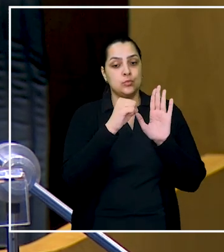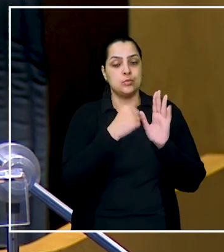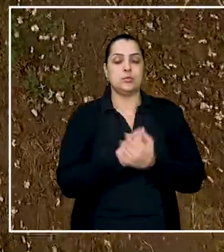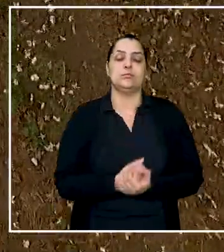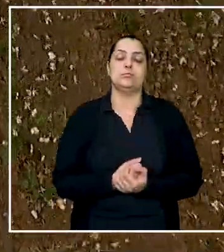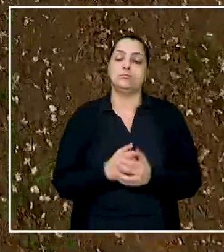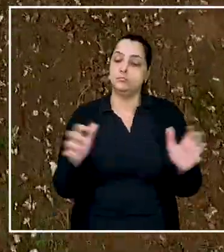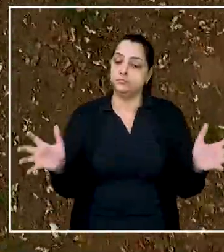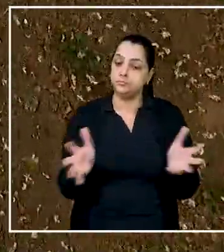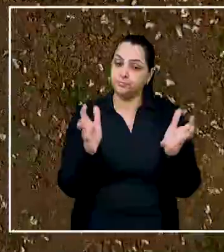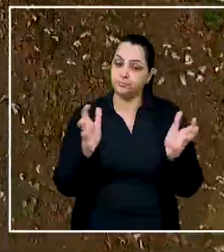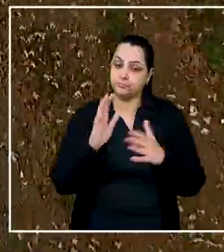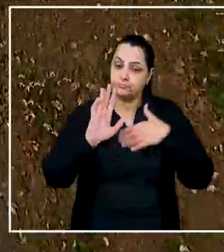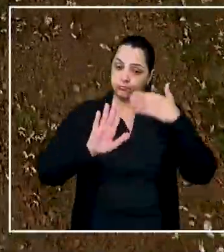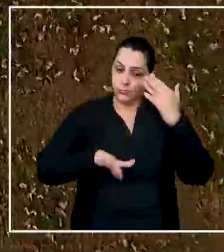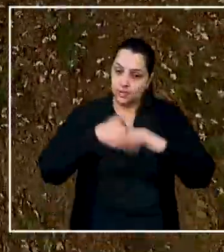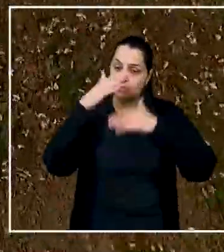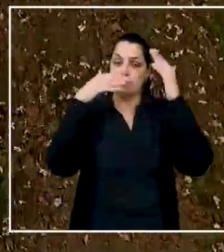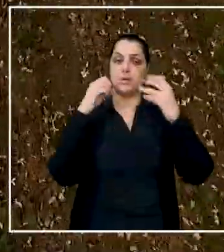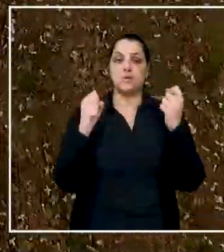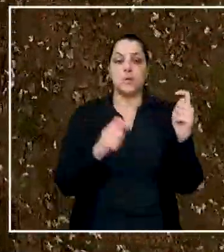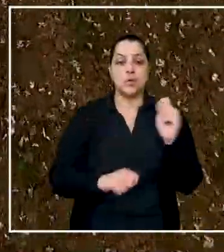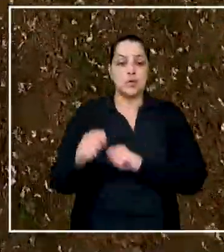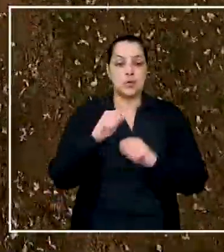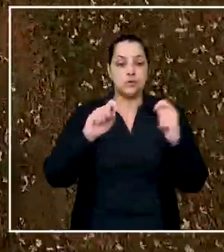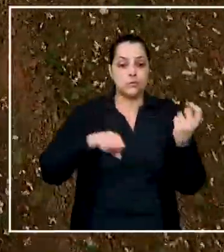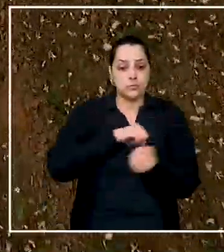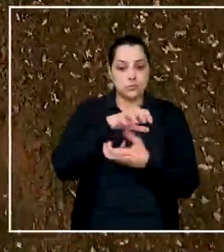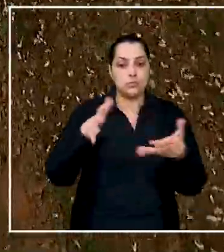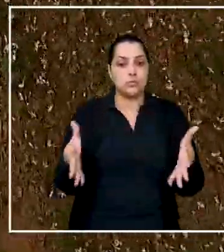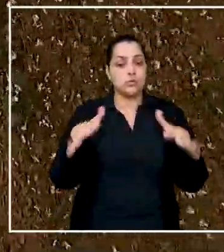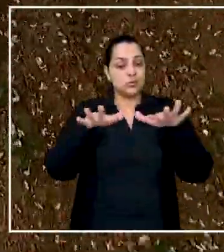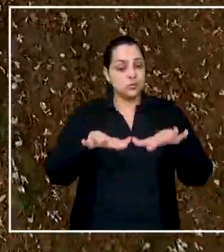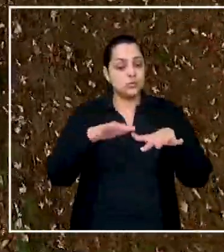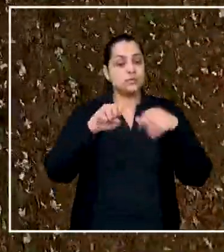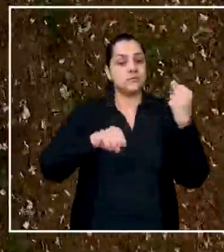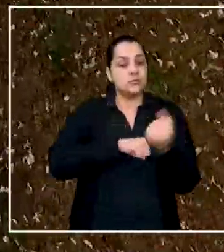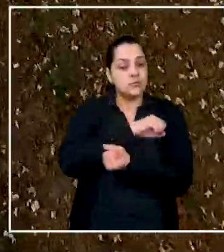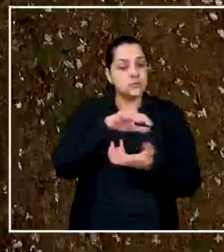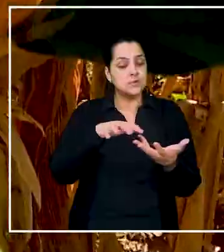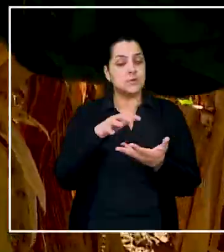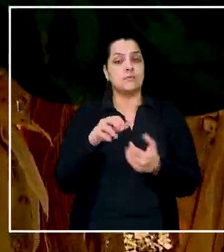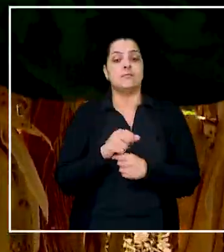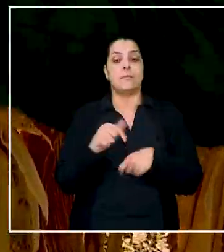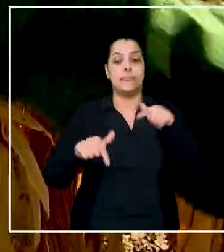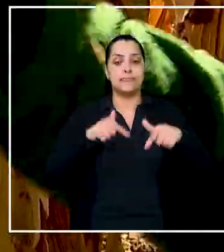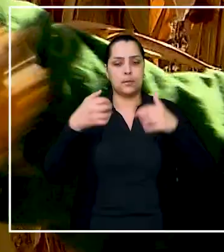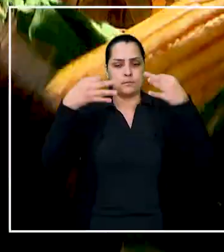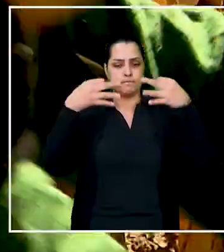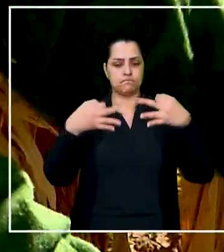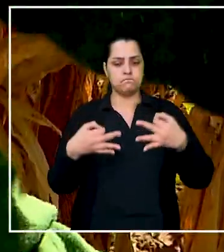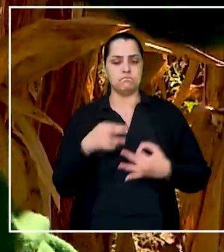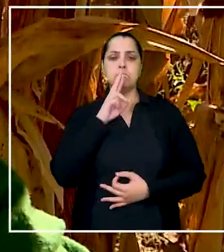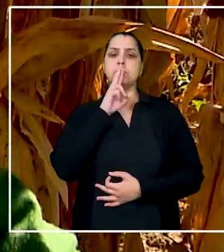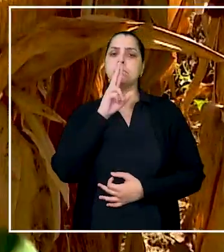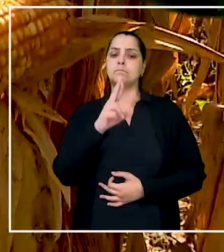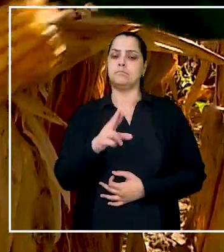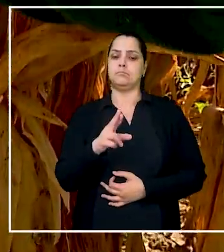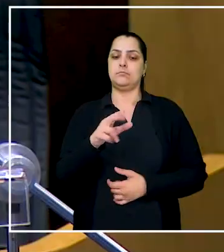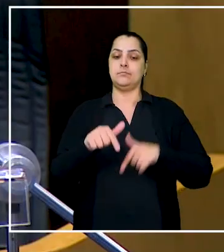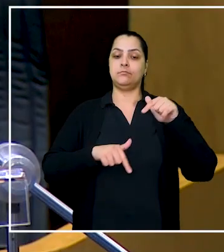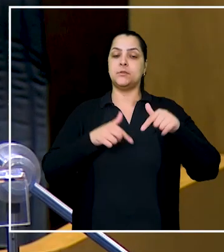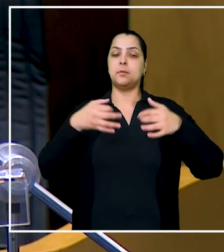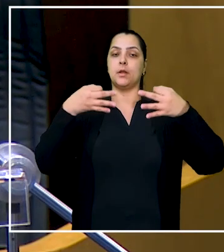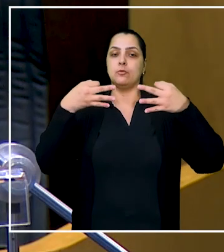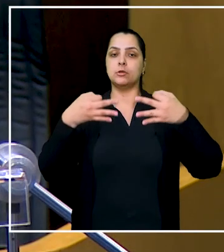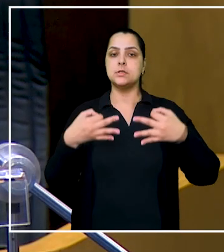8, promover o crescimento econômico sustentado, inclusivo e sustentável, emprego pleno e produtivo